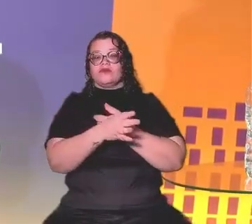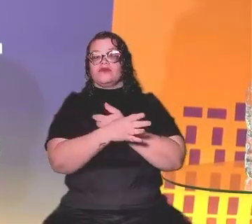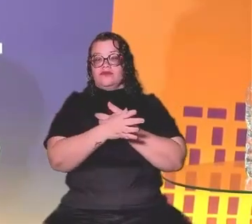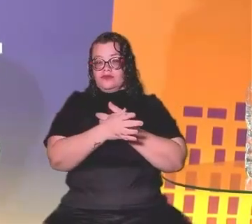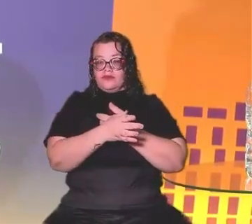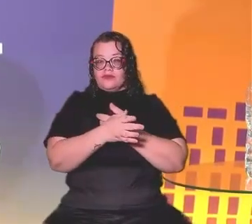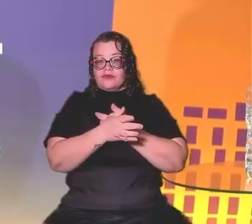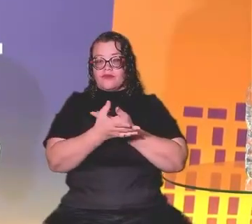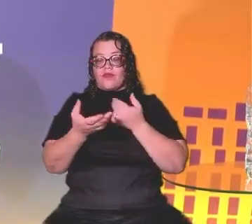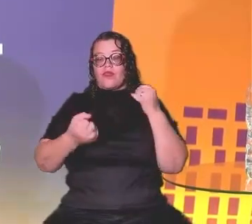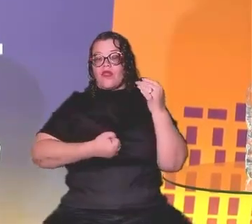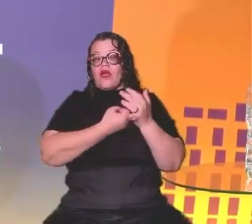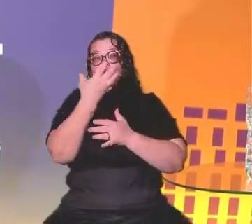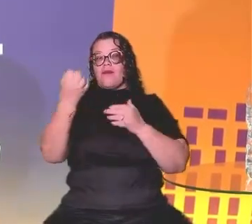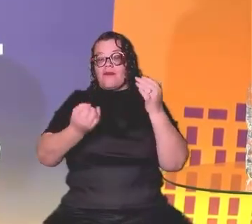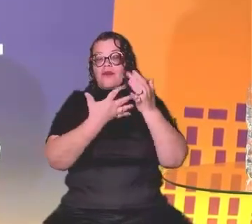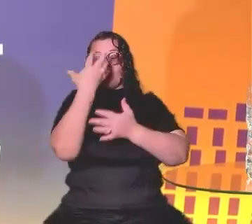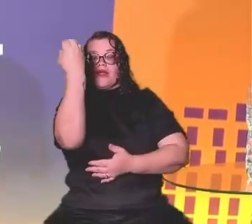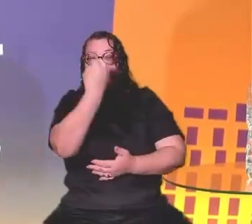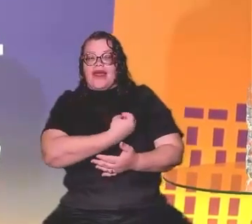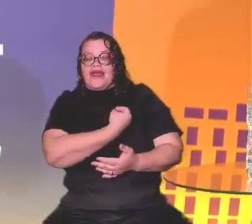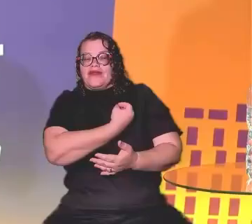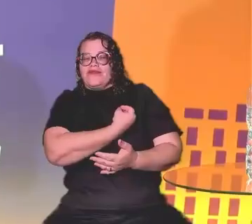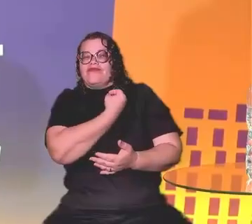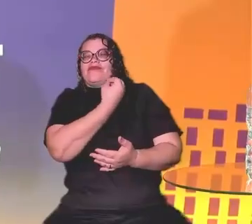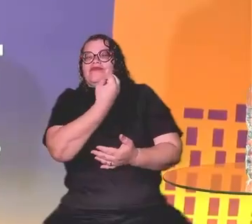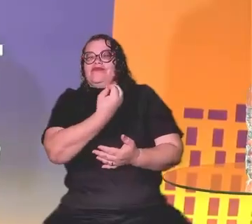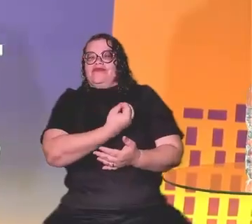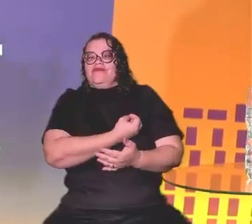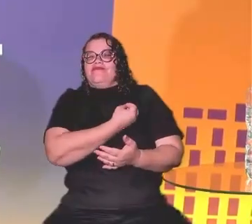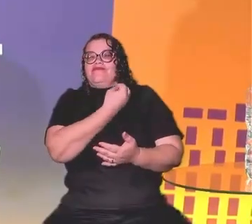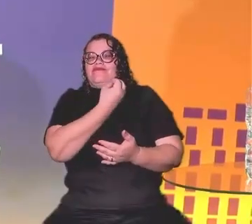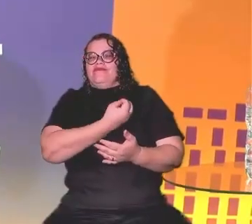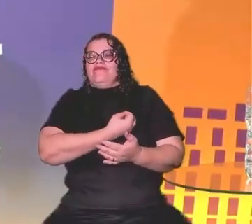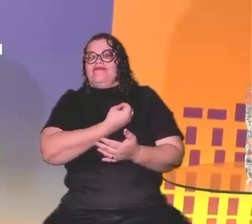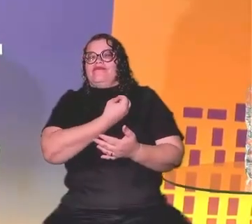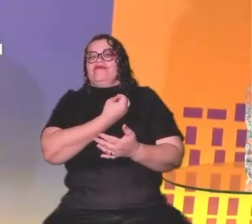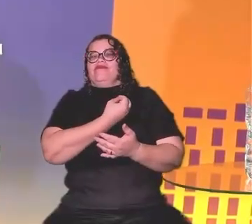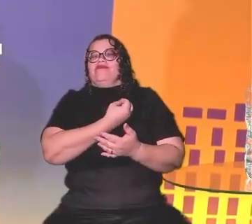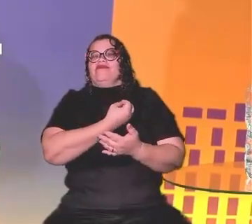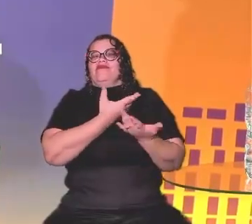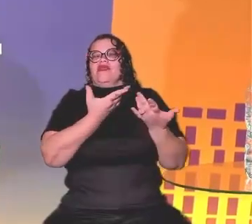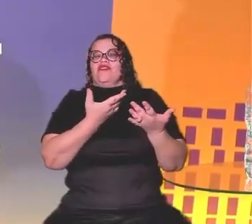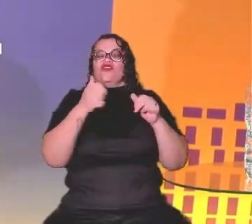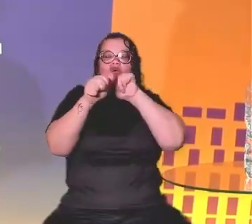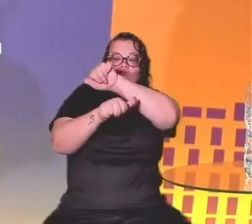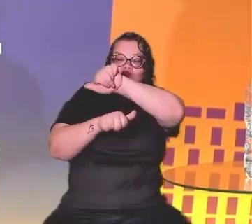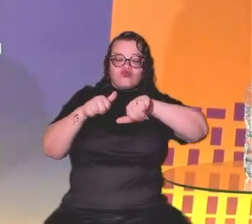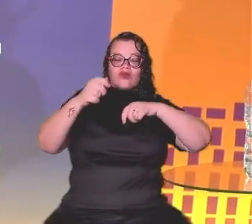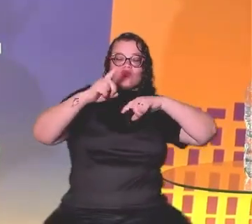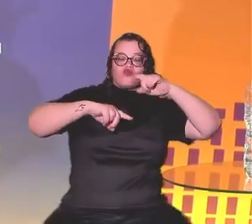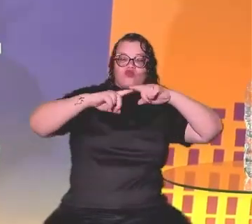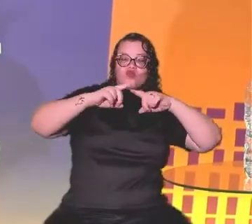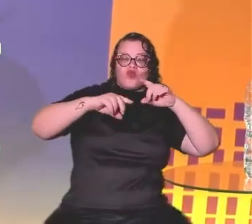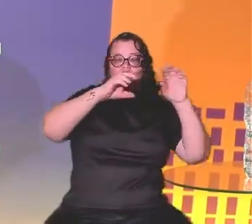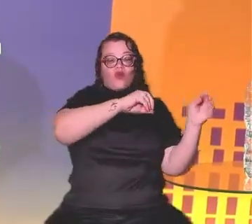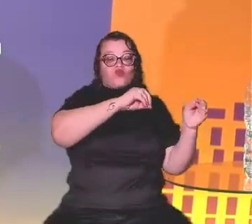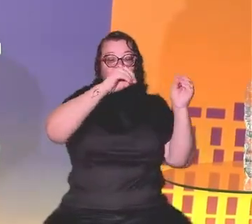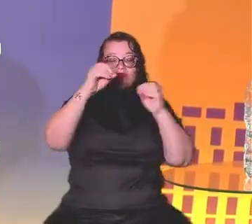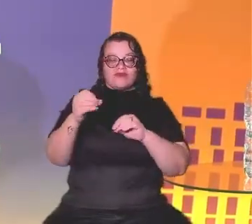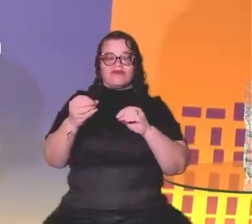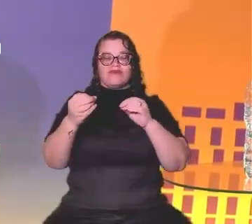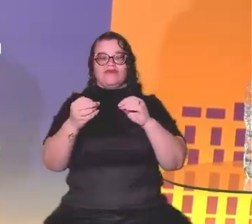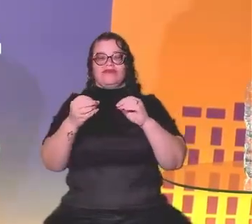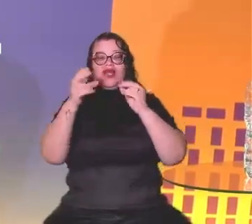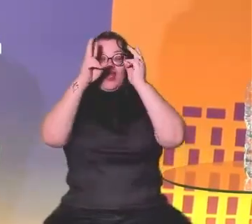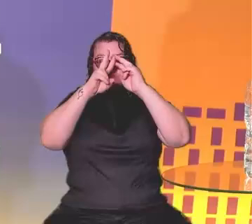a poesia, ela é a vida, ela é instrumento para a gente fazer mudança, é o instrumento da gente ter a capacidade